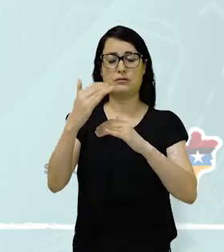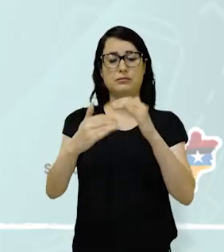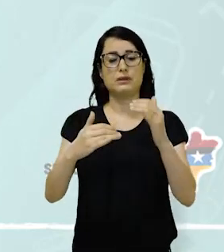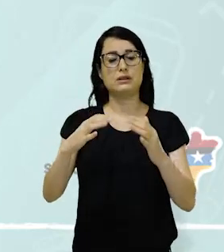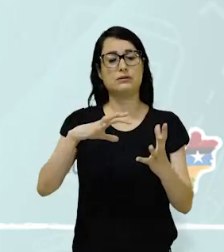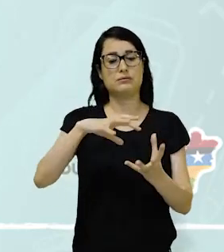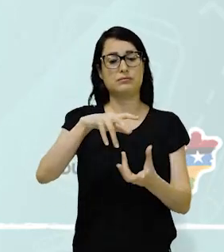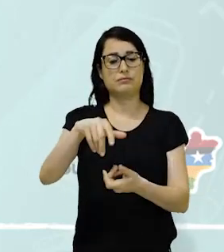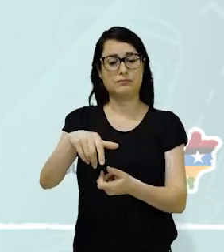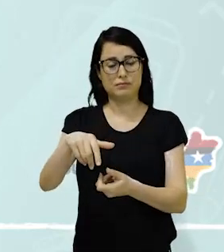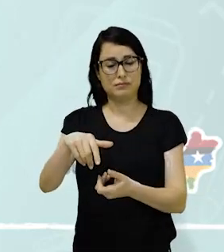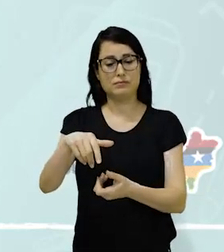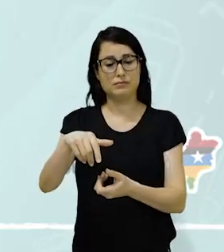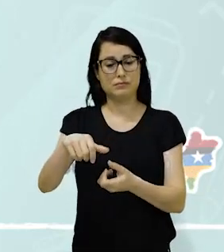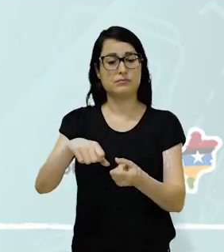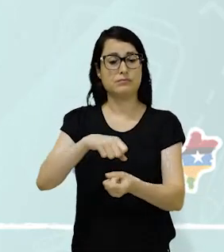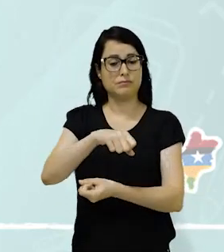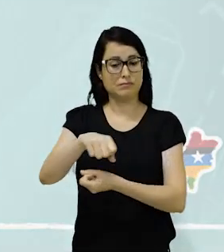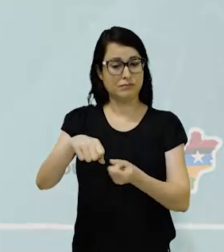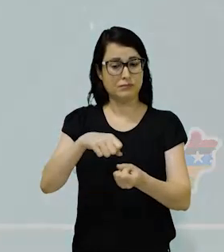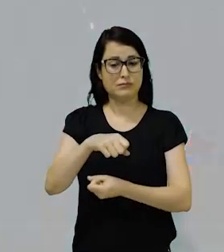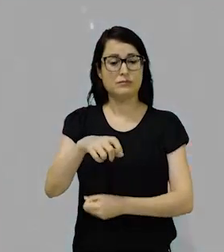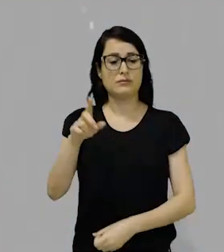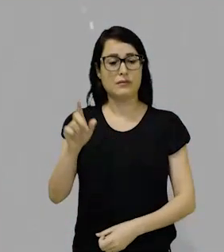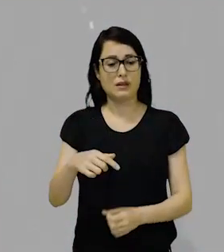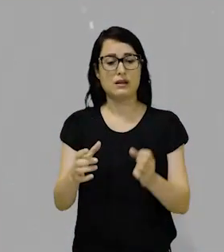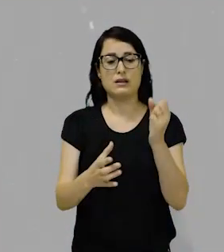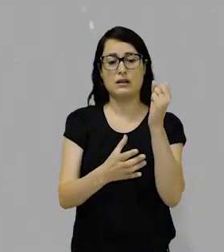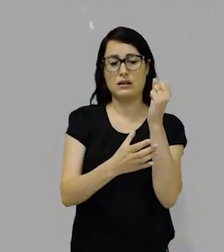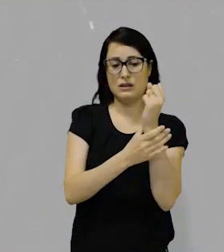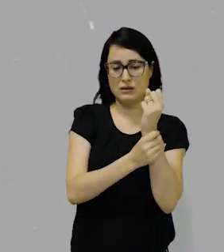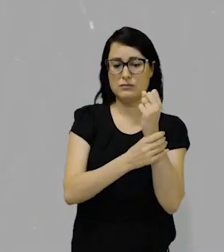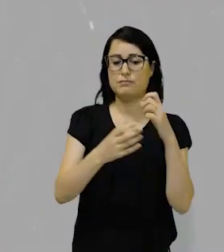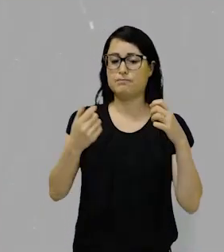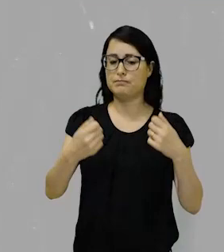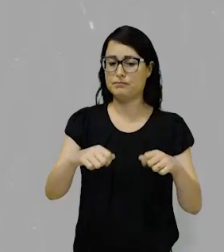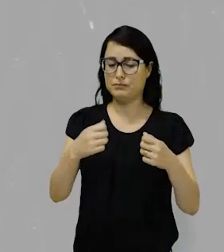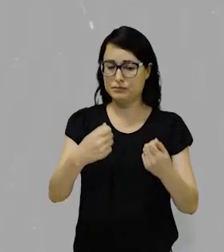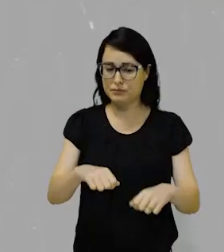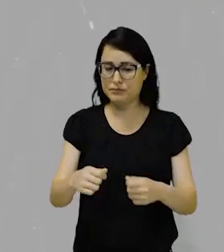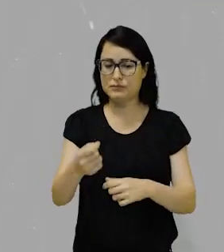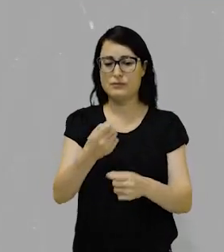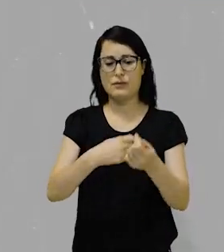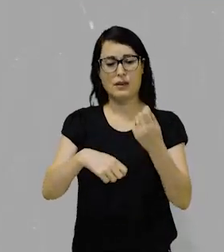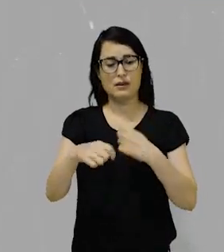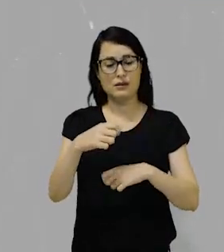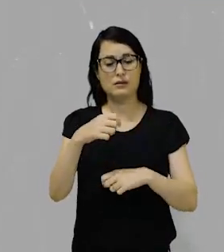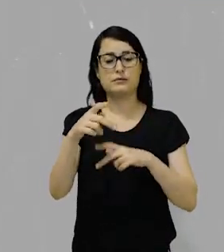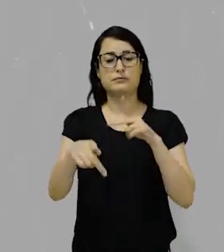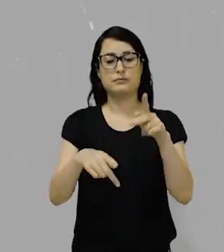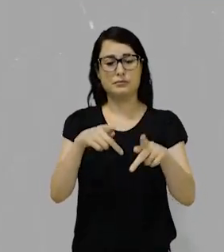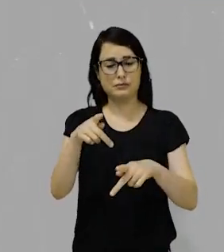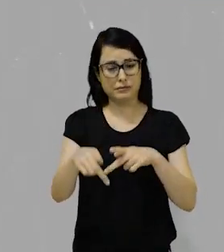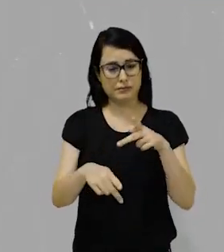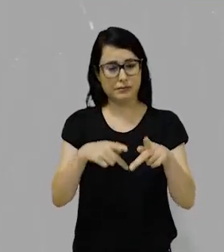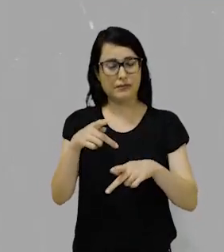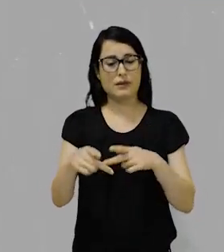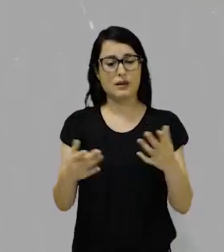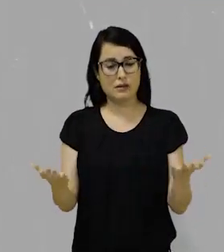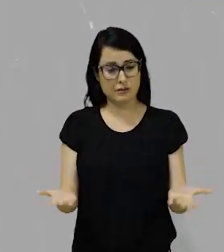Abre aspas. Comigo. É aquele que garante suprir as necessidades econômicas das